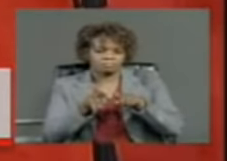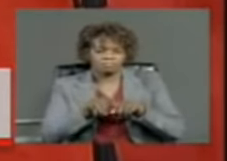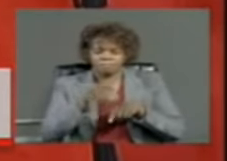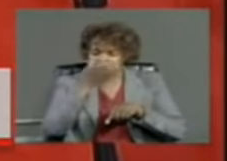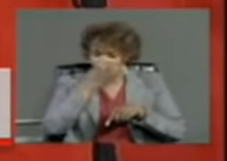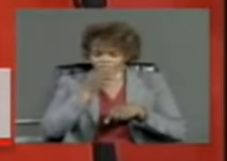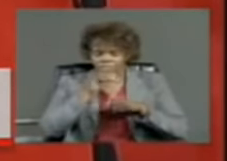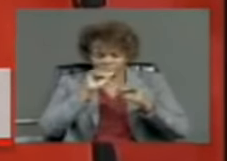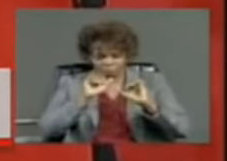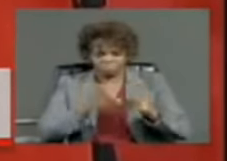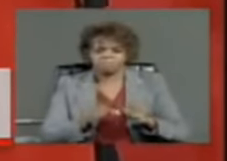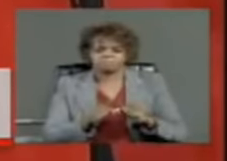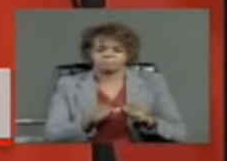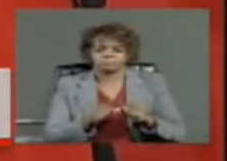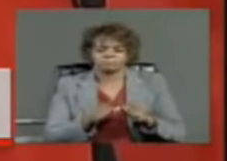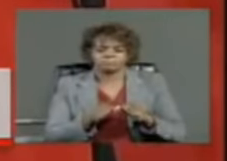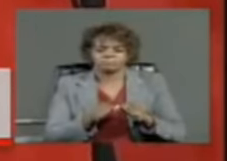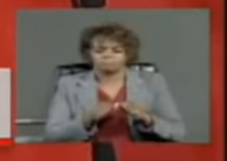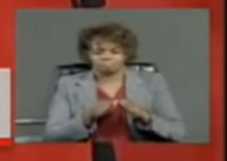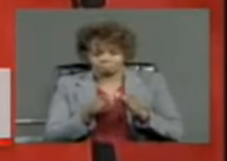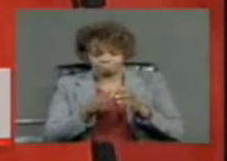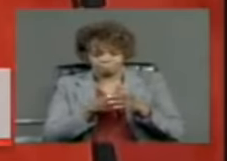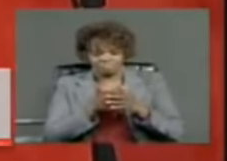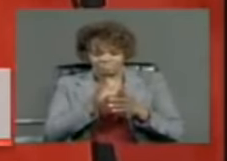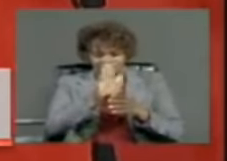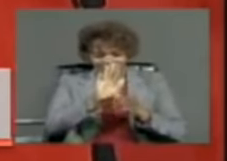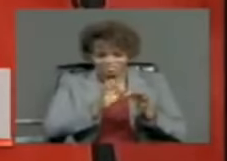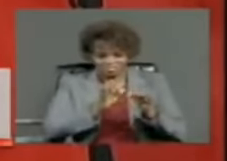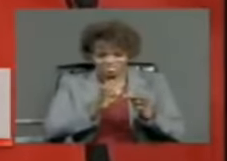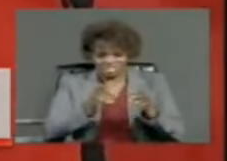E vou começar como começou.